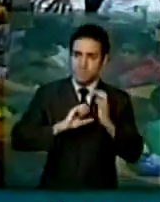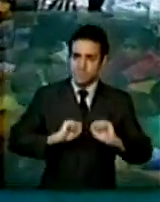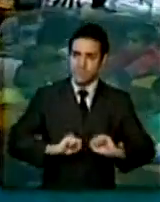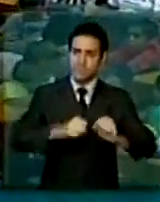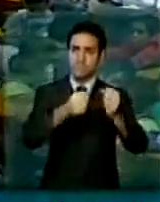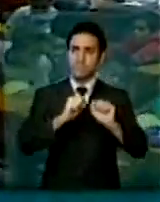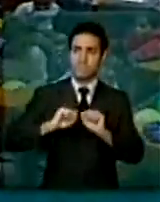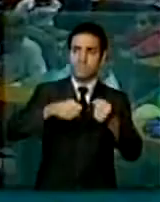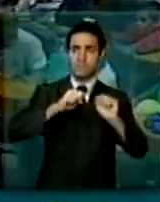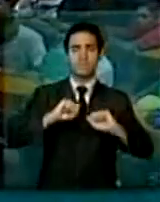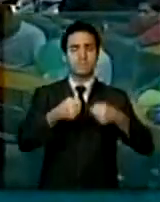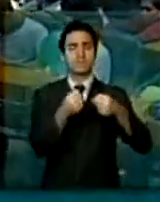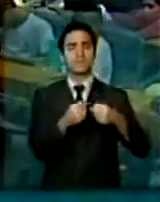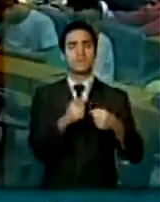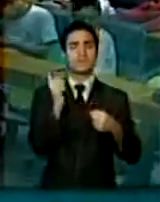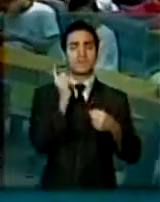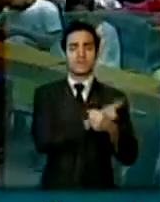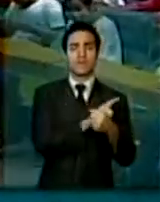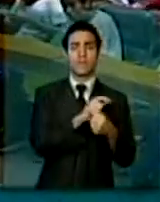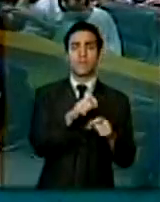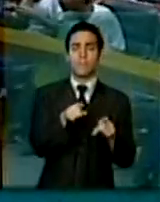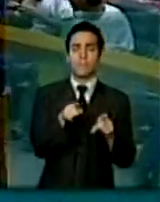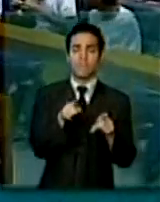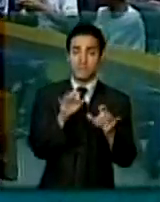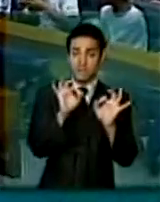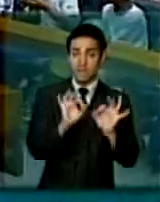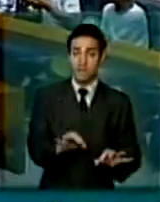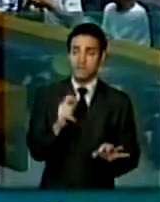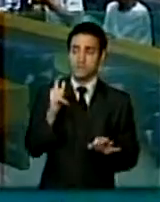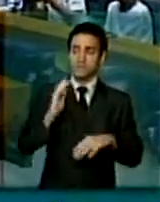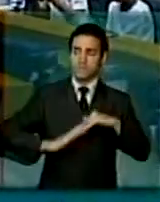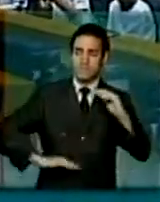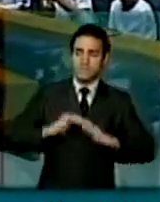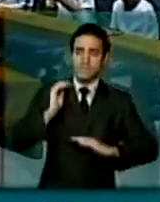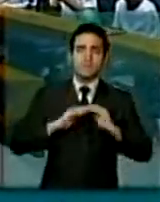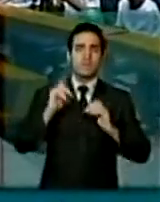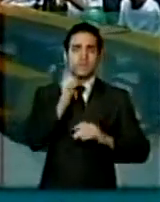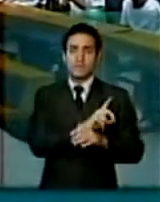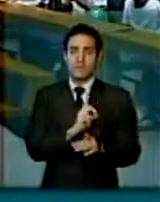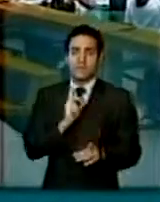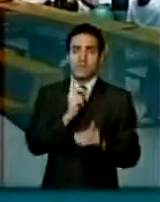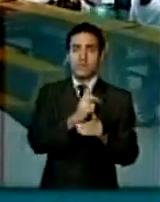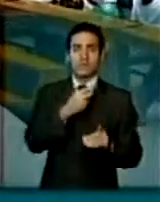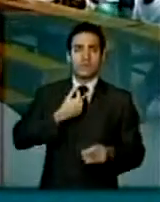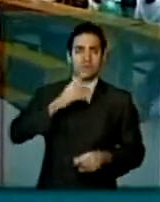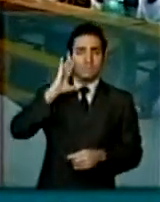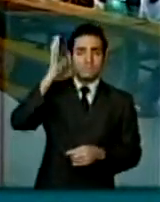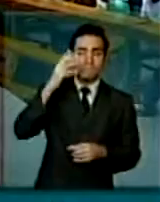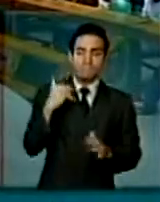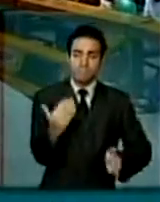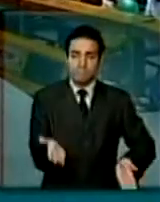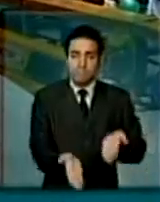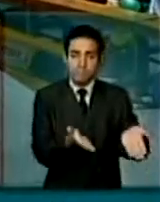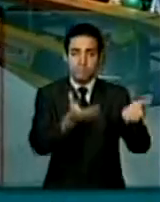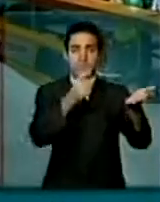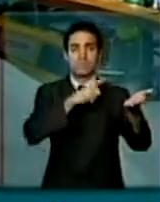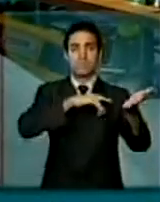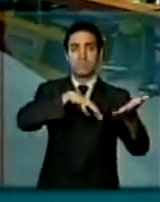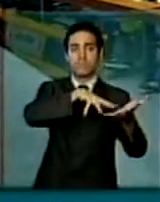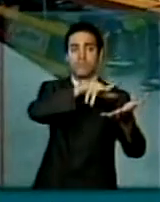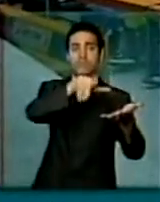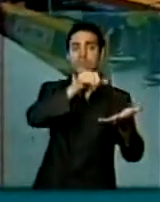forma a fazer despontar permanentemente capacidade de encontrar soluções que promovam um mundo melhor.